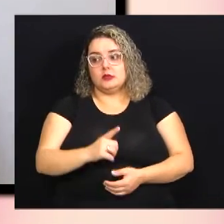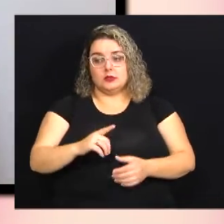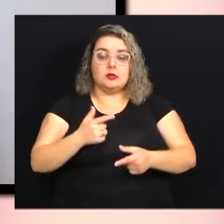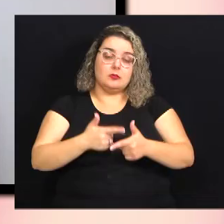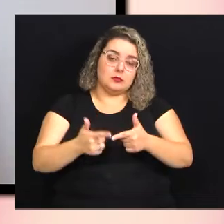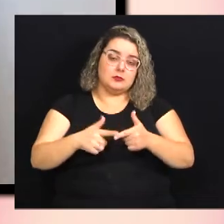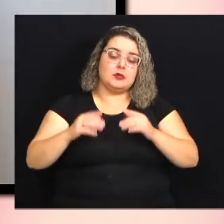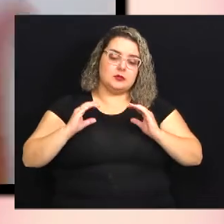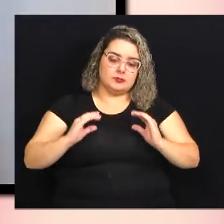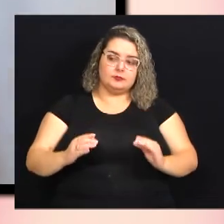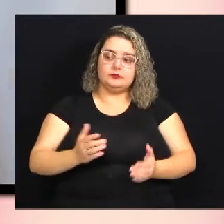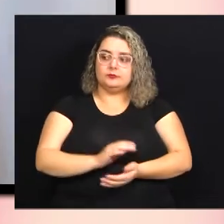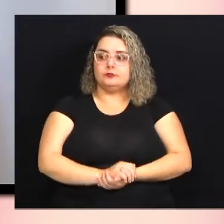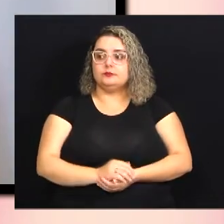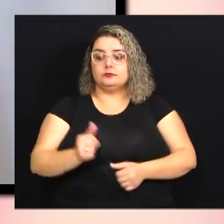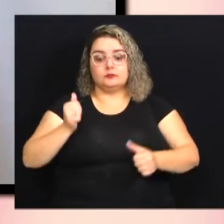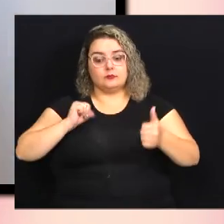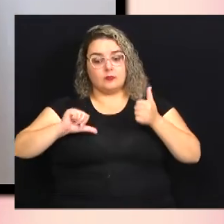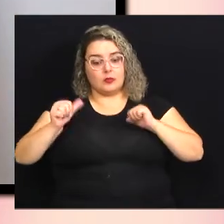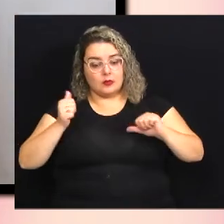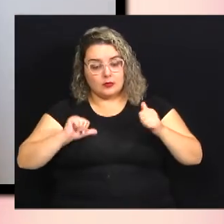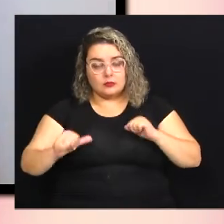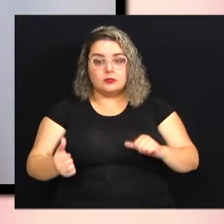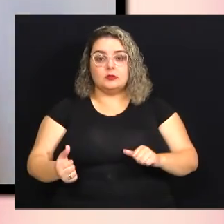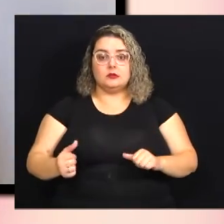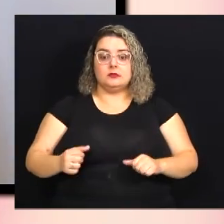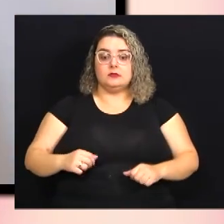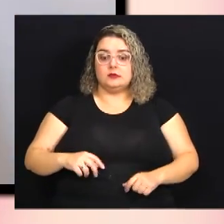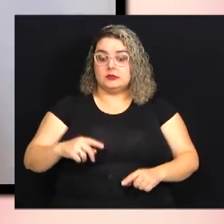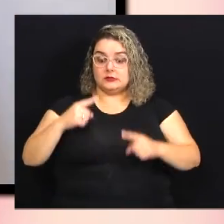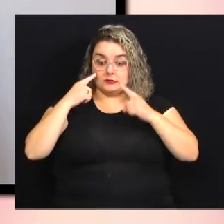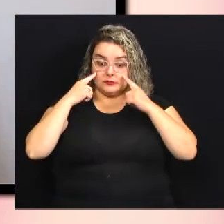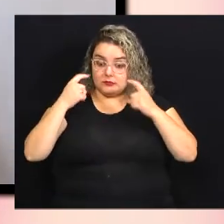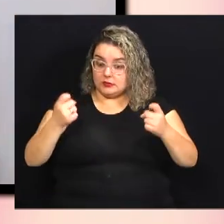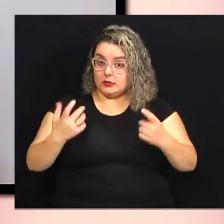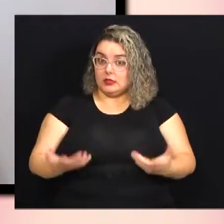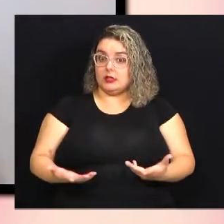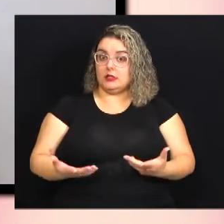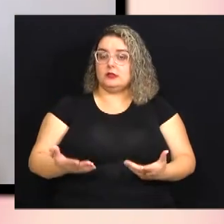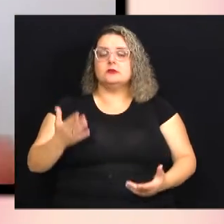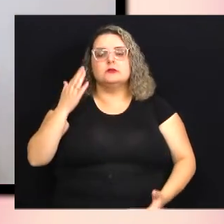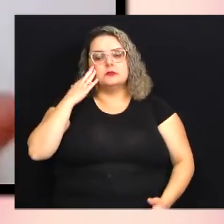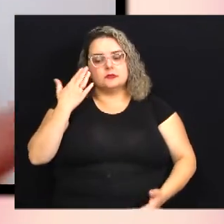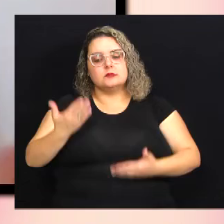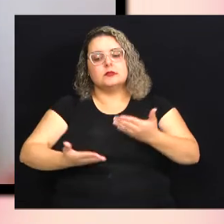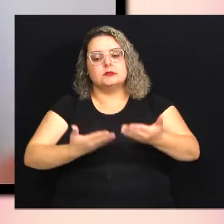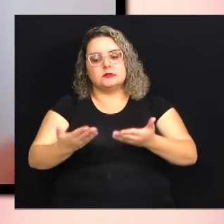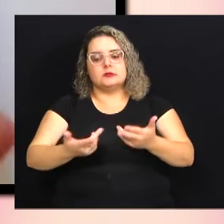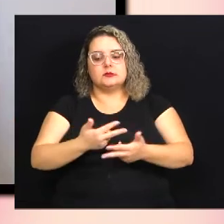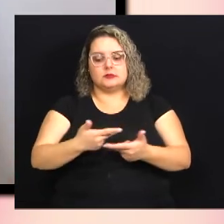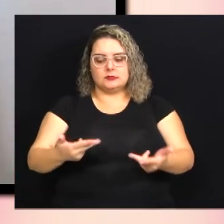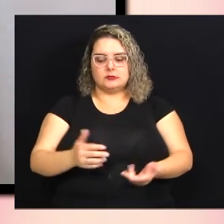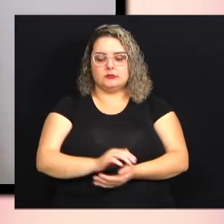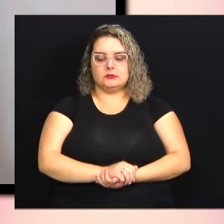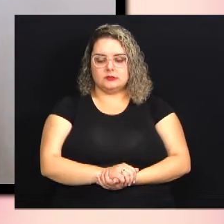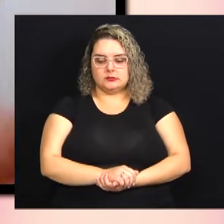de comportamento, né? Ele fica ansioso, ele fica agressivo, e a gente tem que saber lidar com